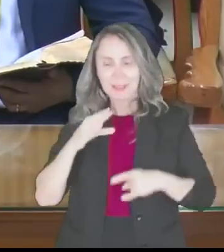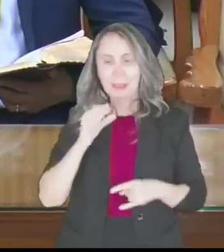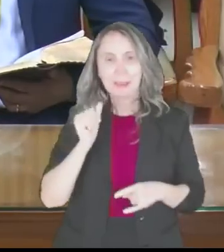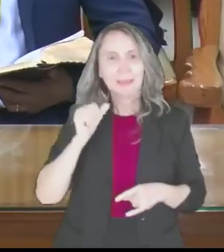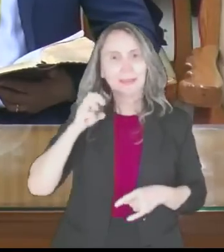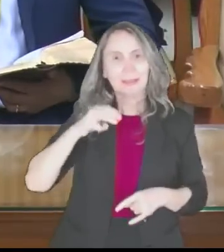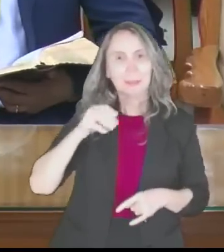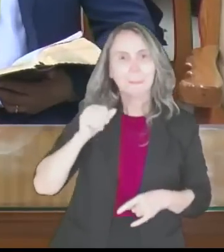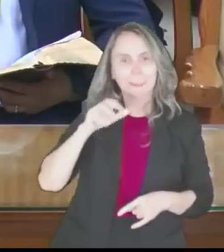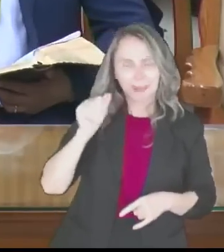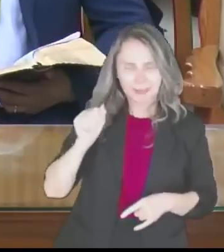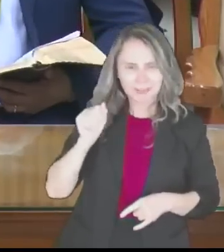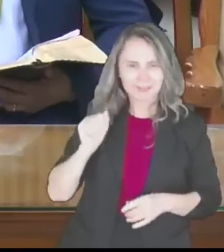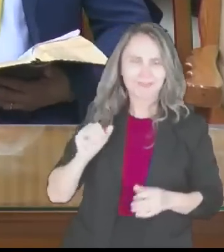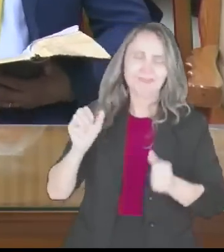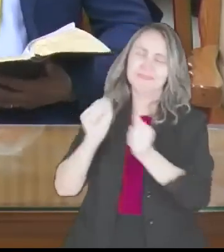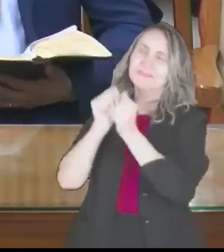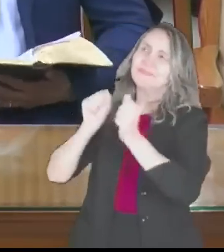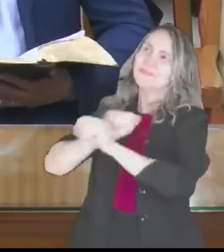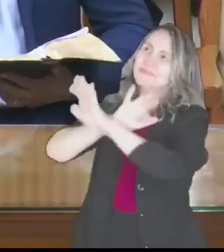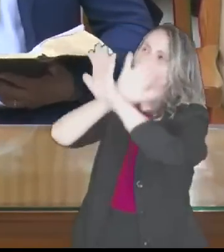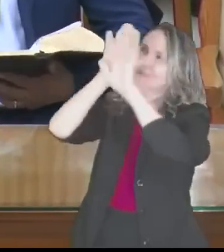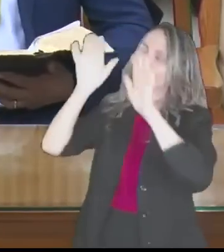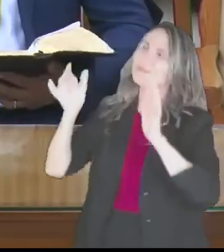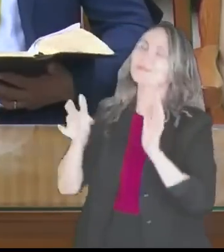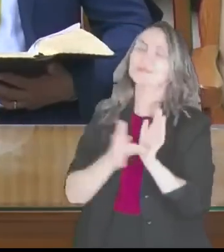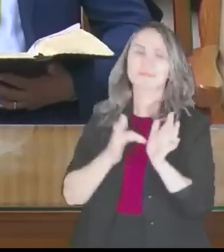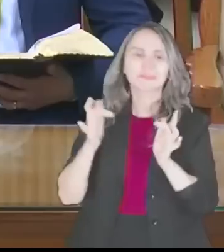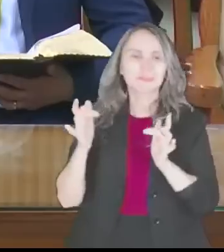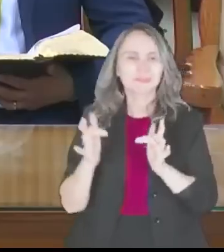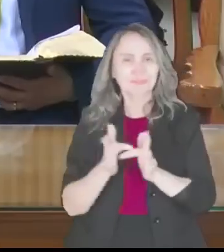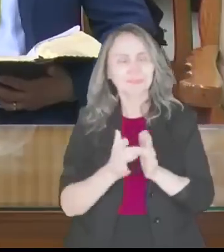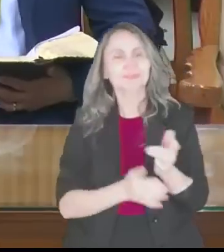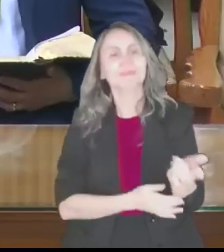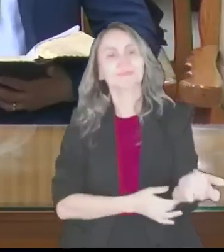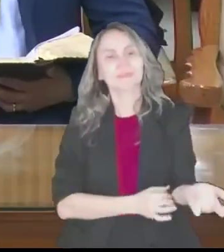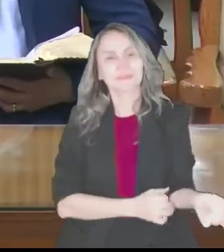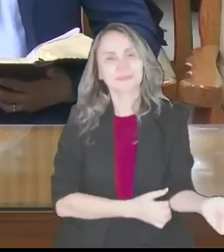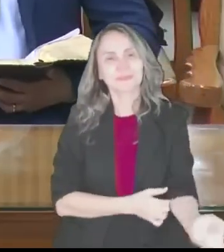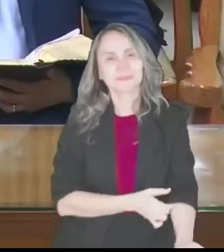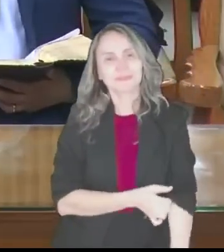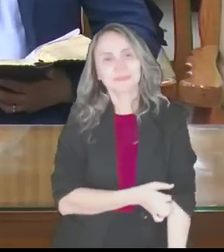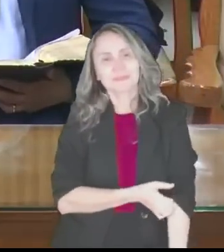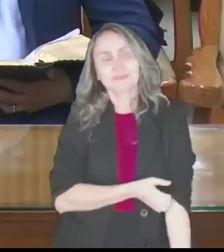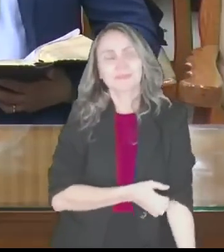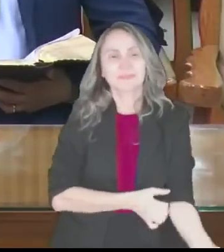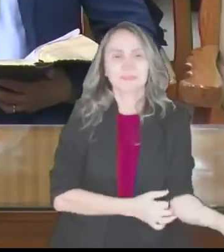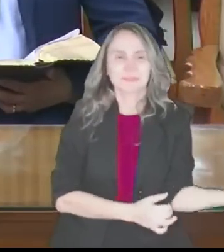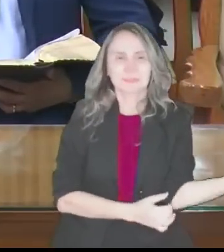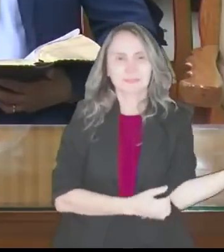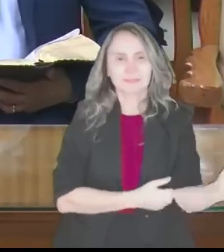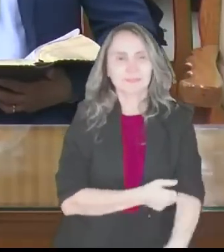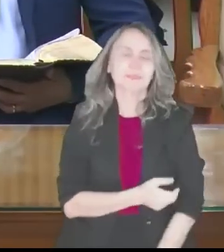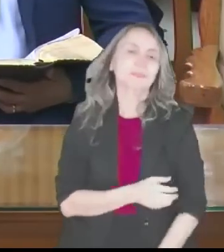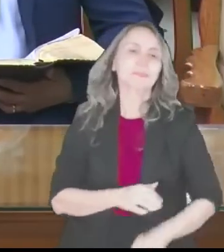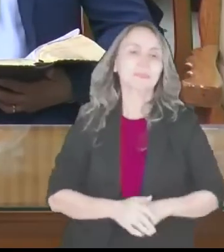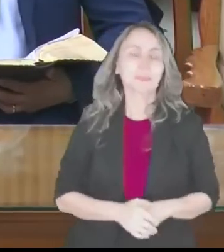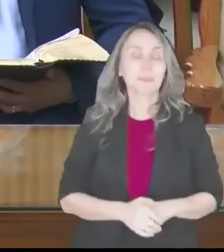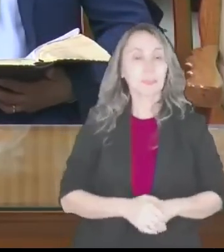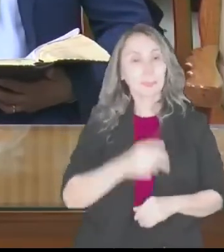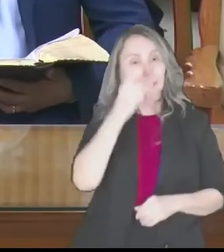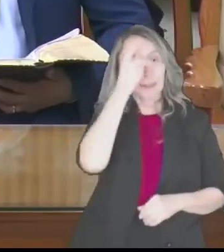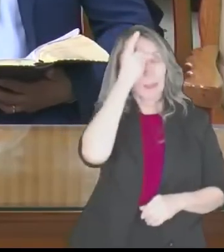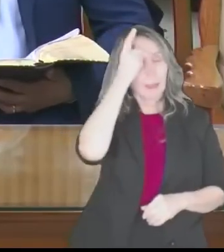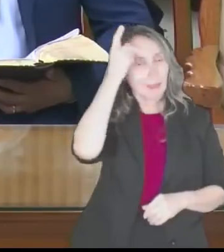Quem dá para dar glória para Jesus? Quem vai na câmara, entra em intimidade com Cristo